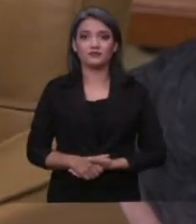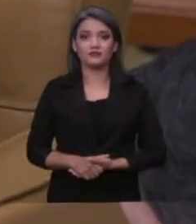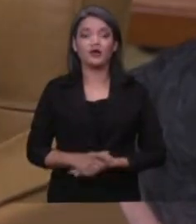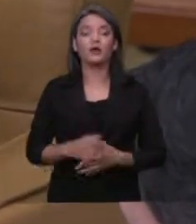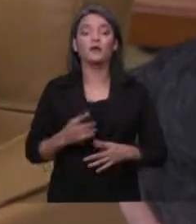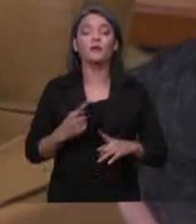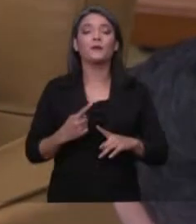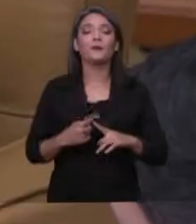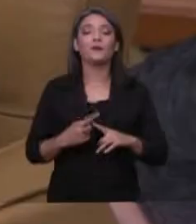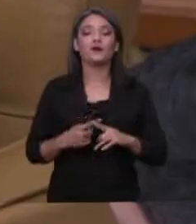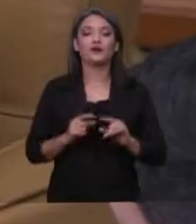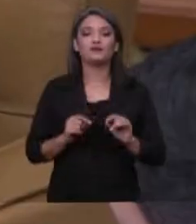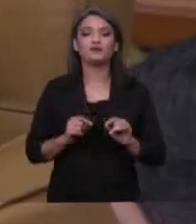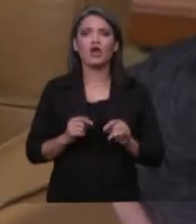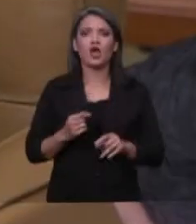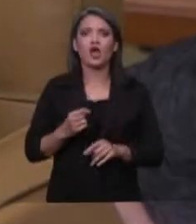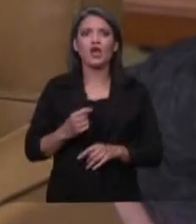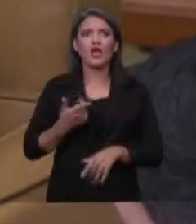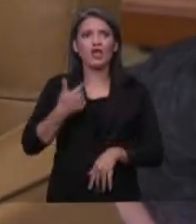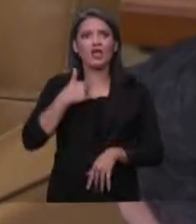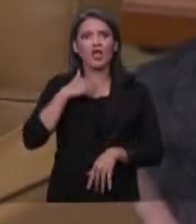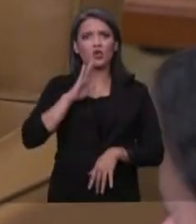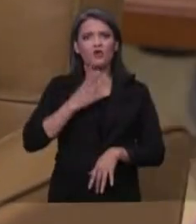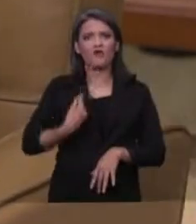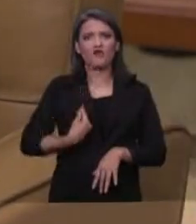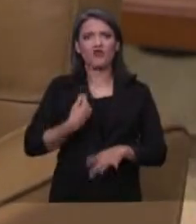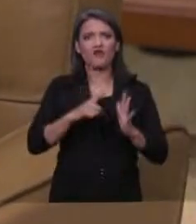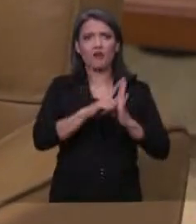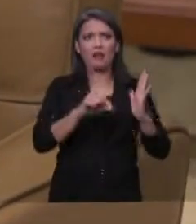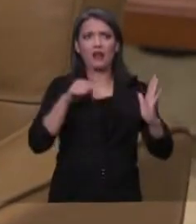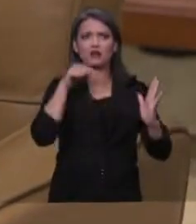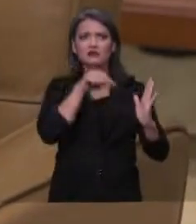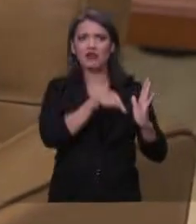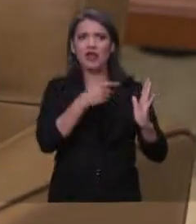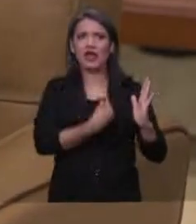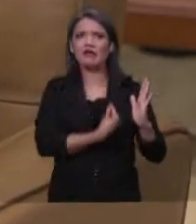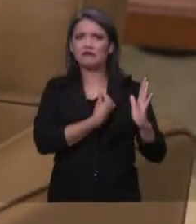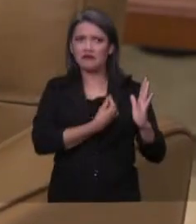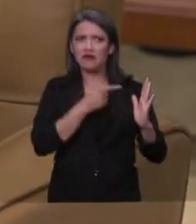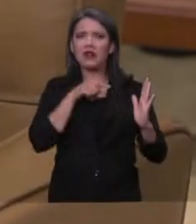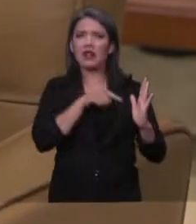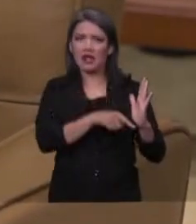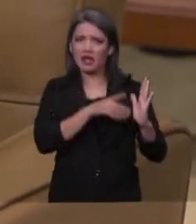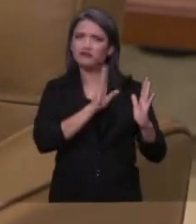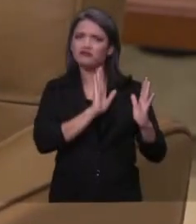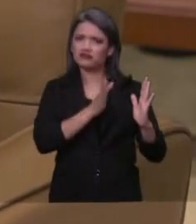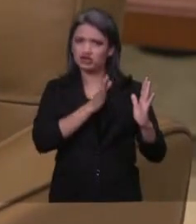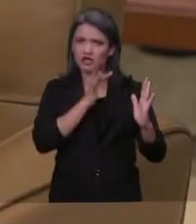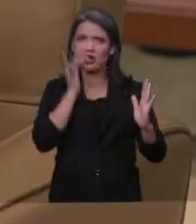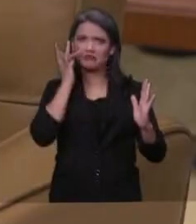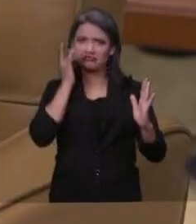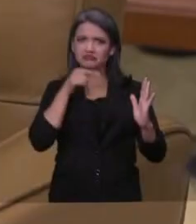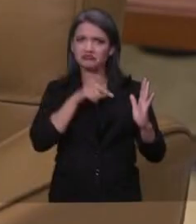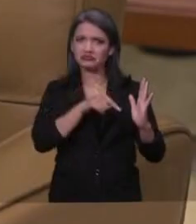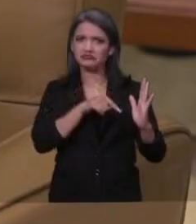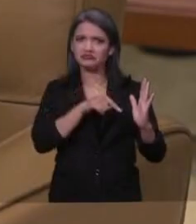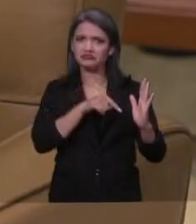Veja, eu vivi no Palácio do Planalto longos anos e bons anos da minha vida.